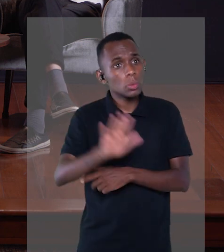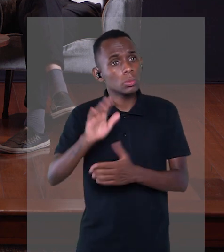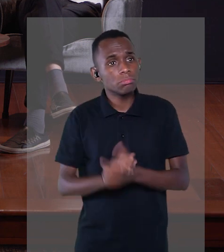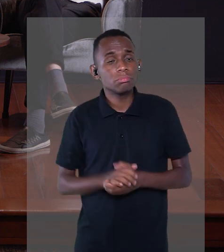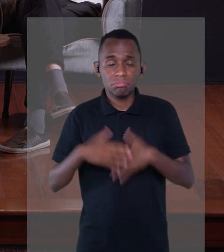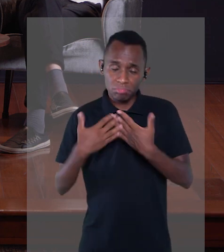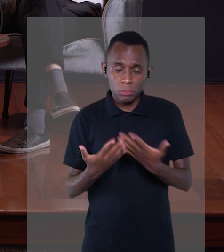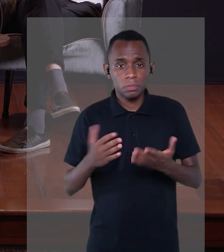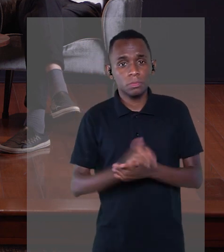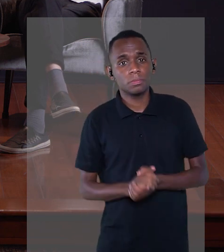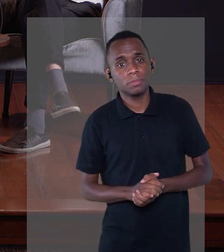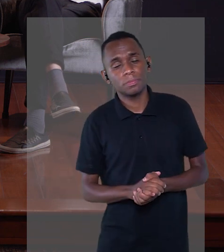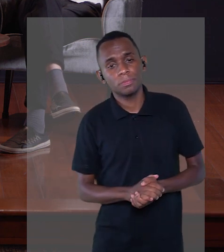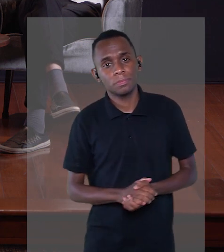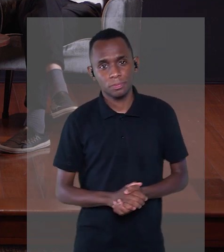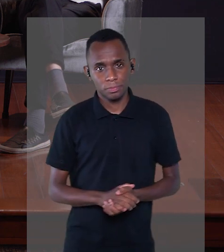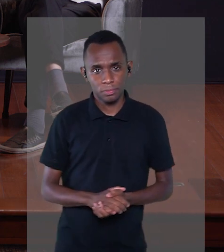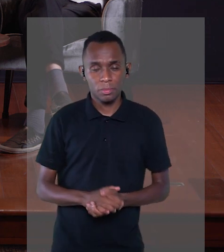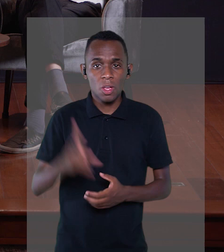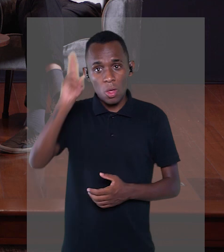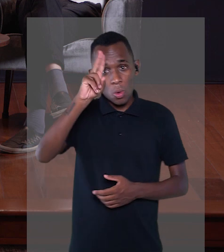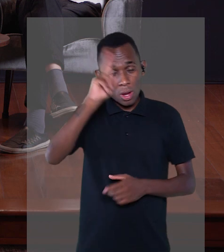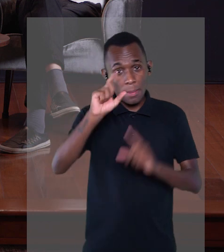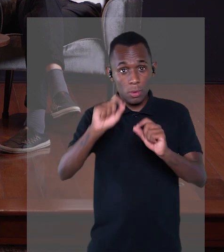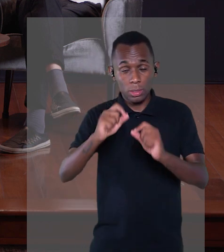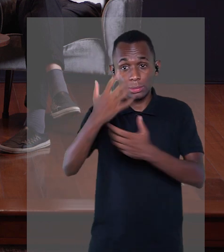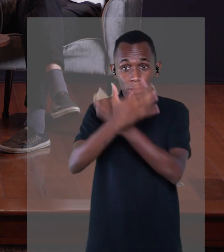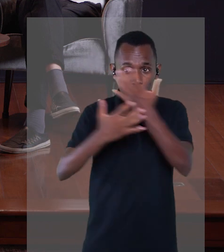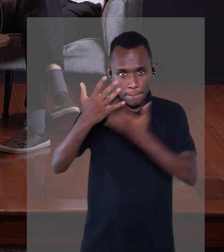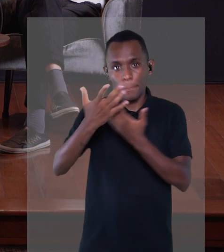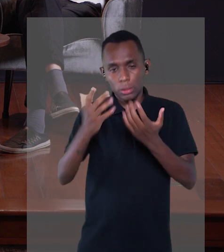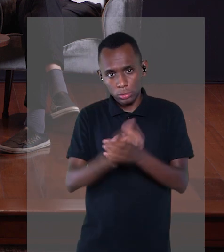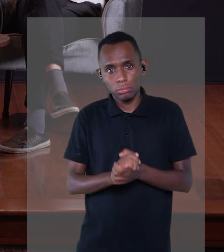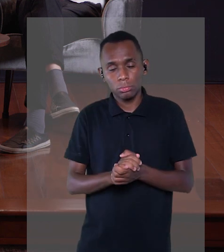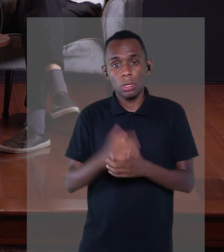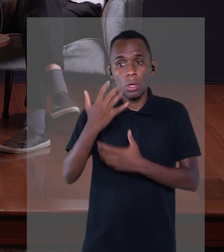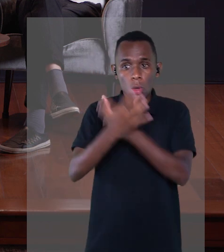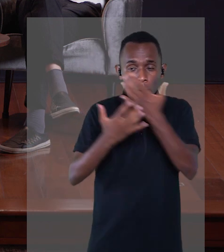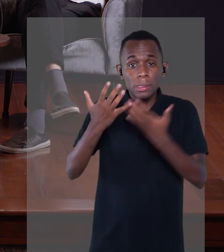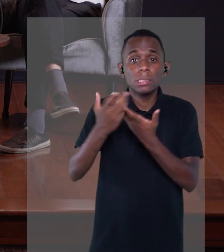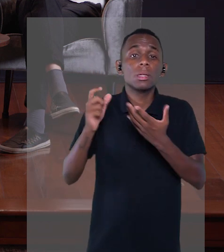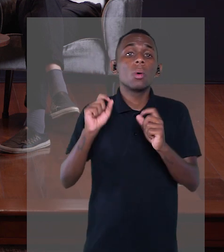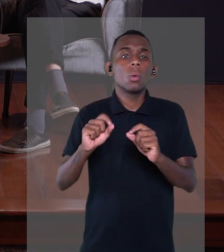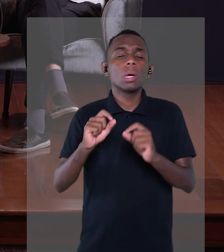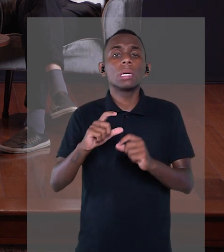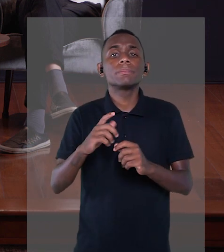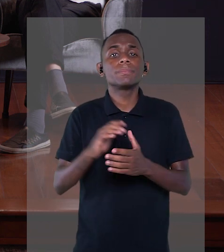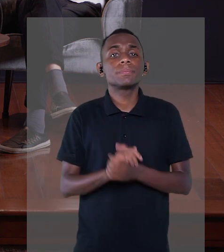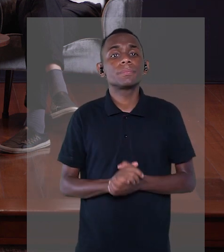Mas, enfim, diz aí, Lula. Eu lembro que essa canção, eu moro no Retiro das Pedras e eu